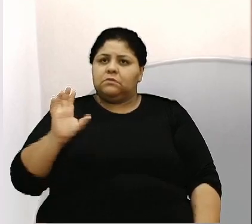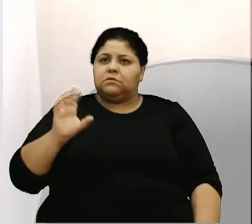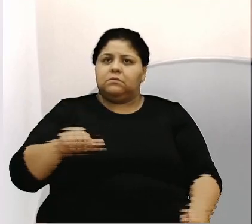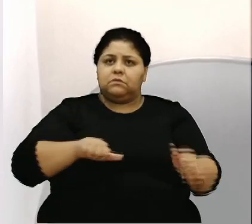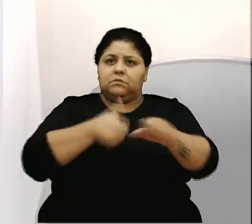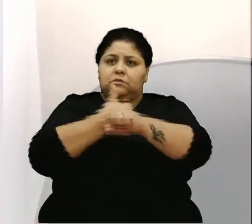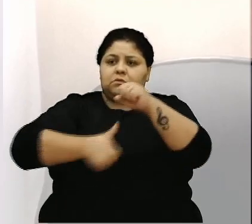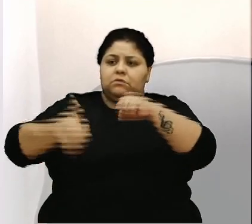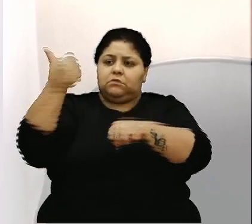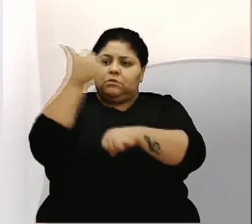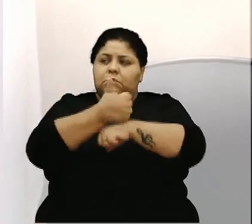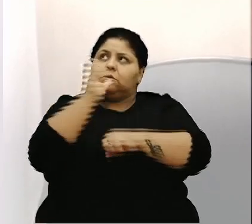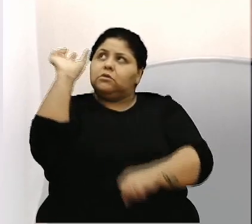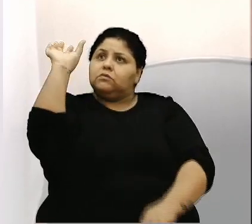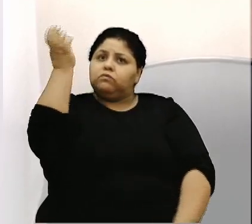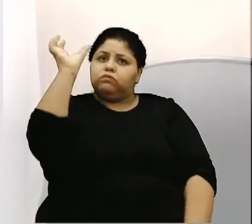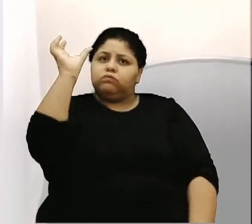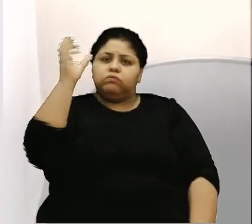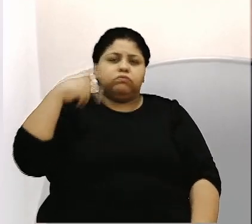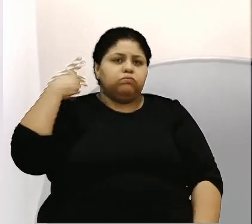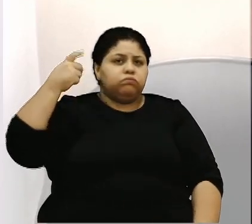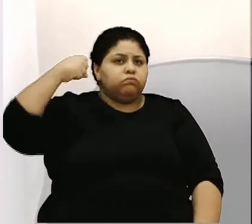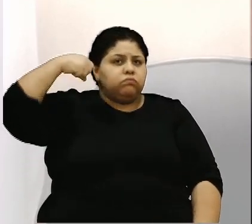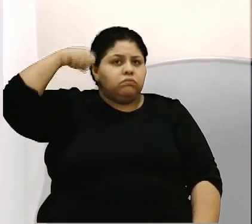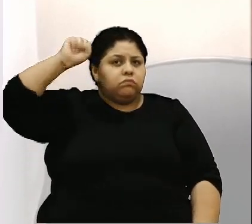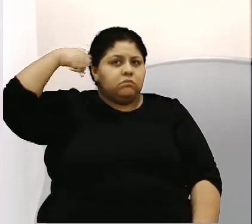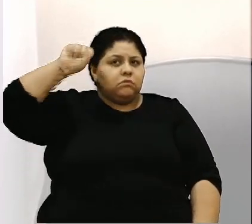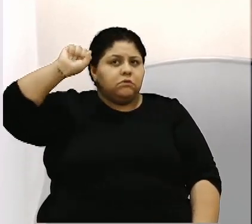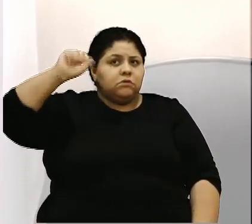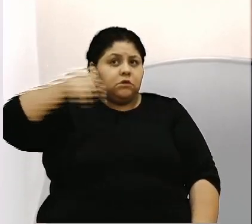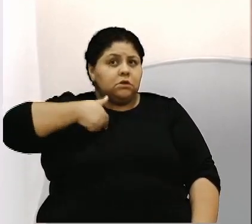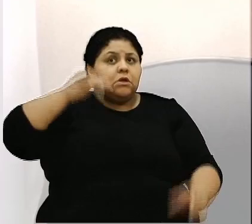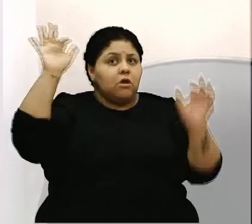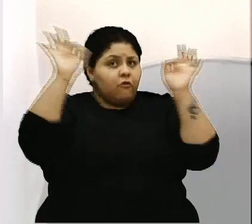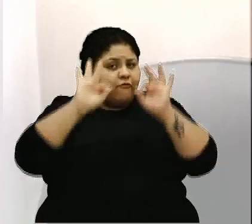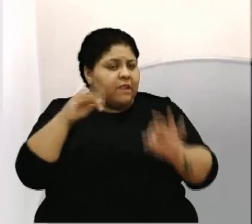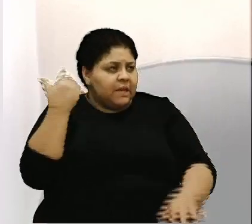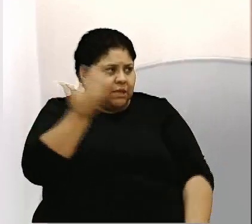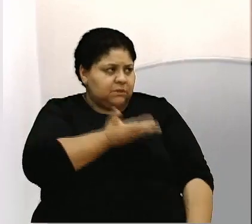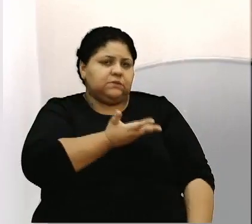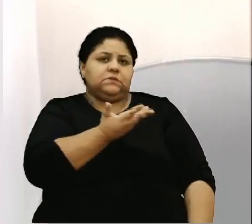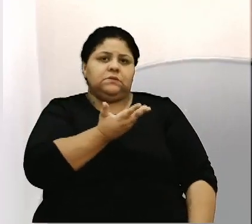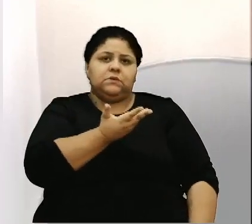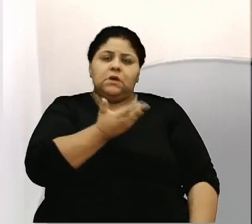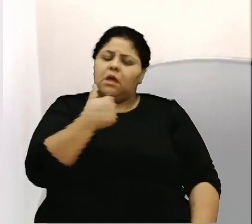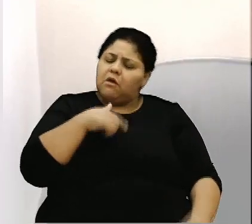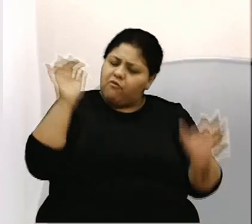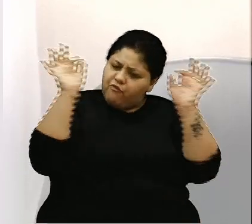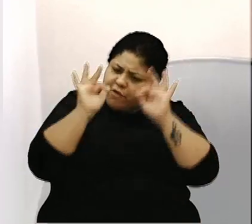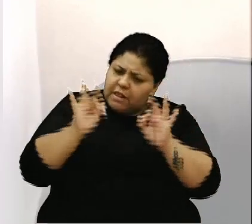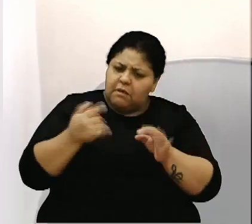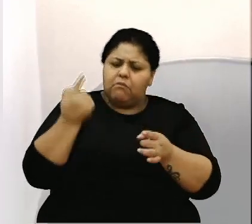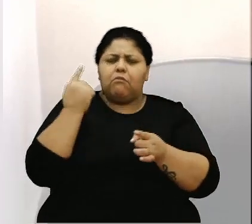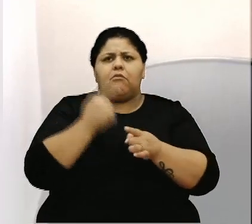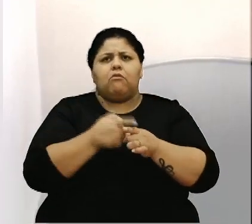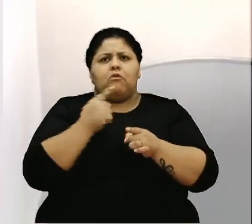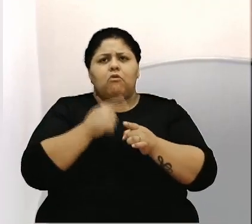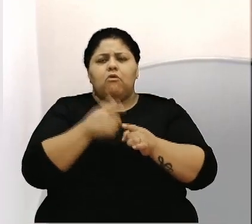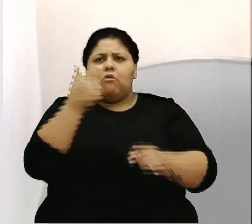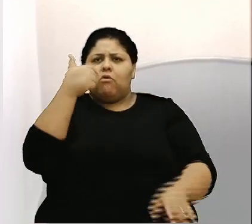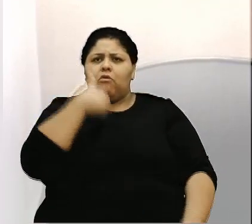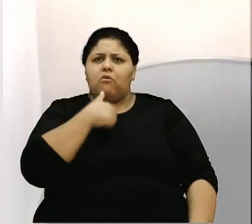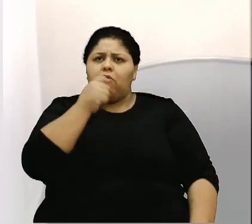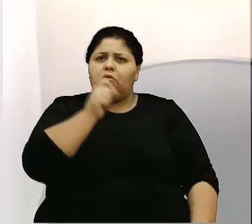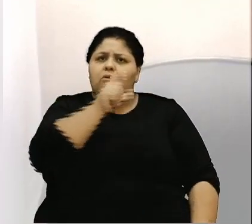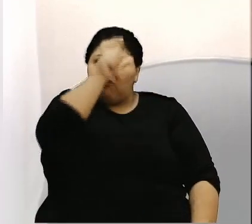o conserto, e o vereador Xuxa me antecedeu, e eu fico feliz, vereador Xuxa. Fico feliz, porque eu sou uma